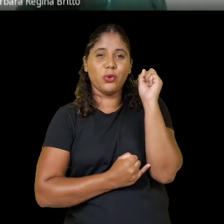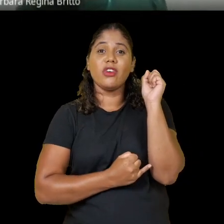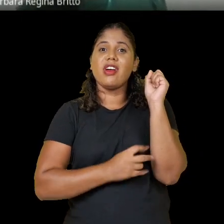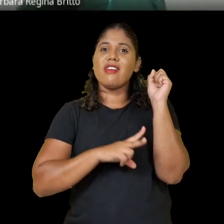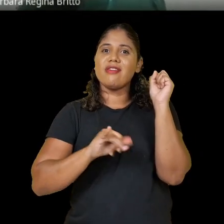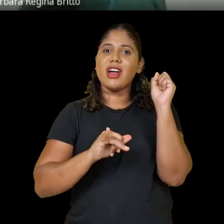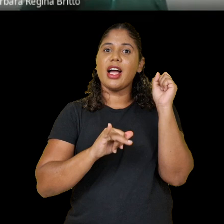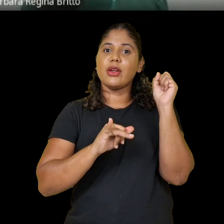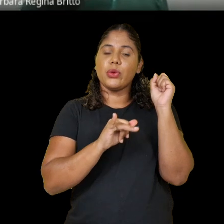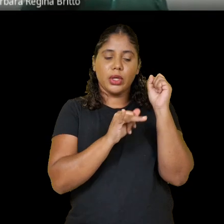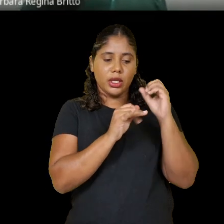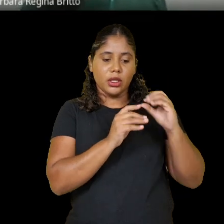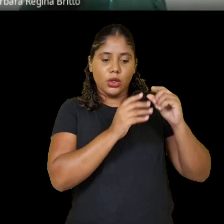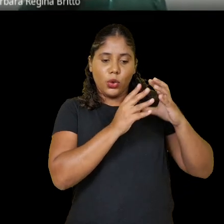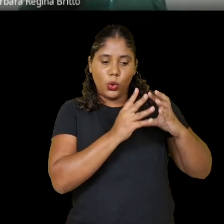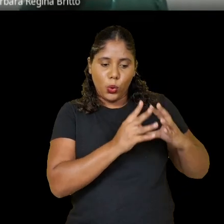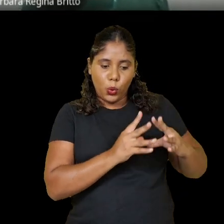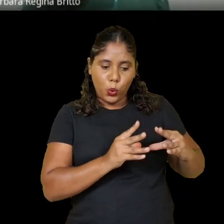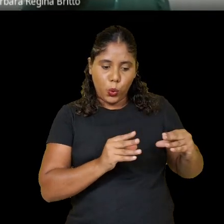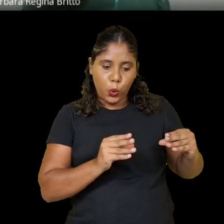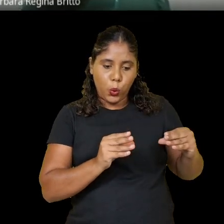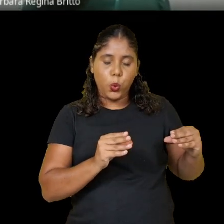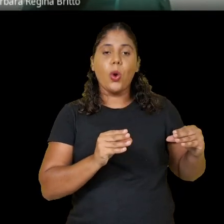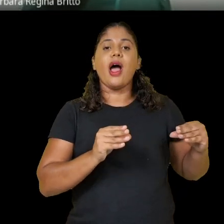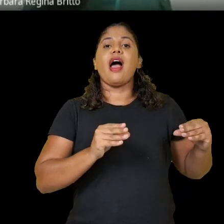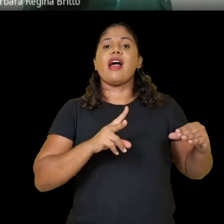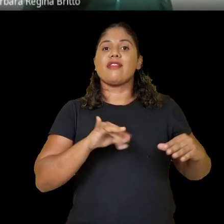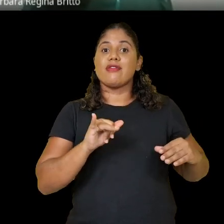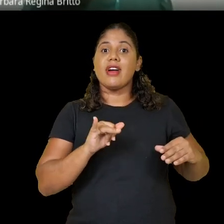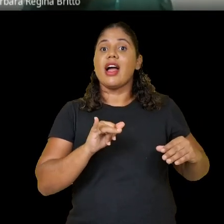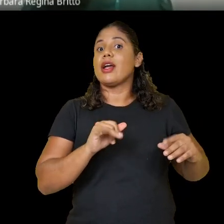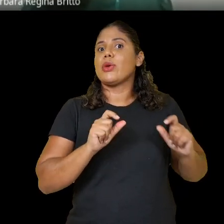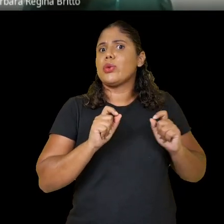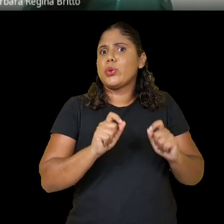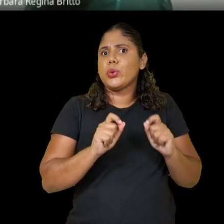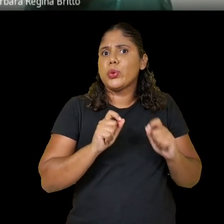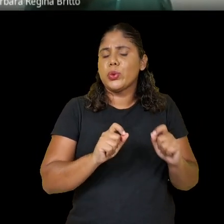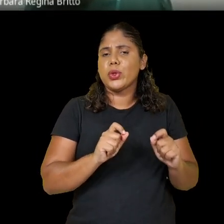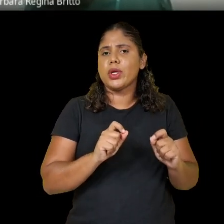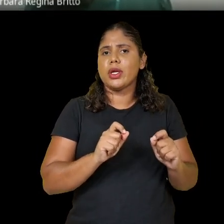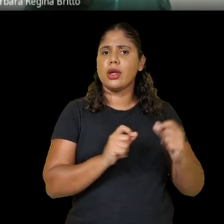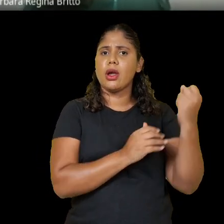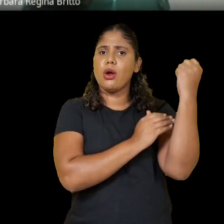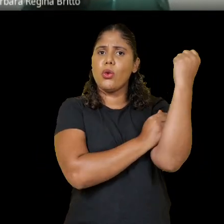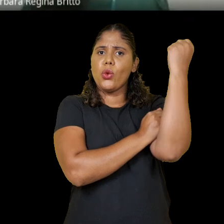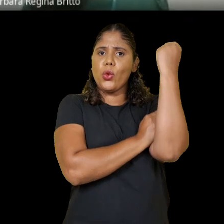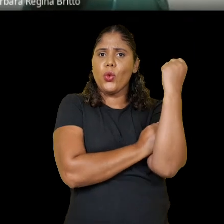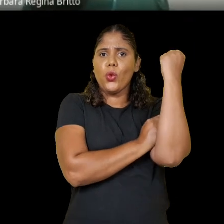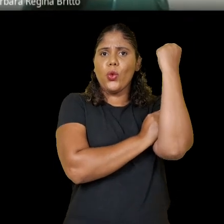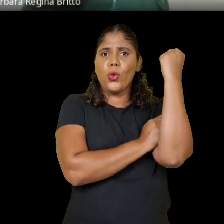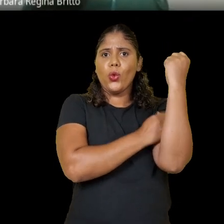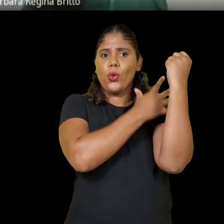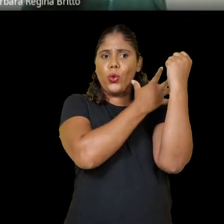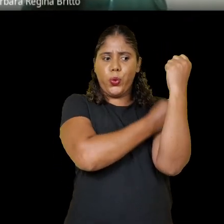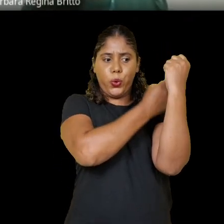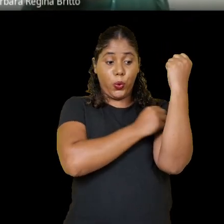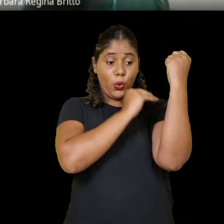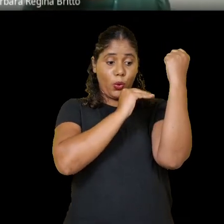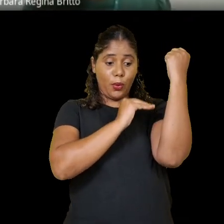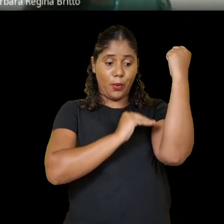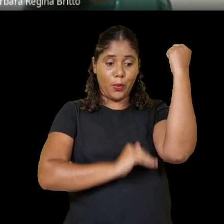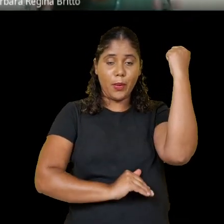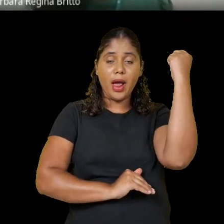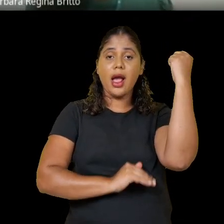que a gente vê? Muitas gestantes apresentam a pressão arterial baixa, que é comum, entendeu? E